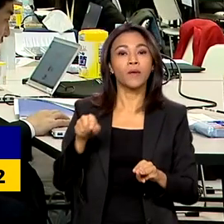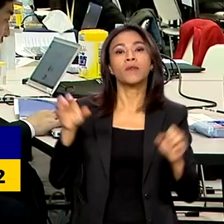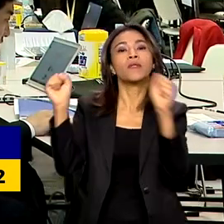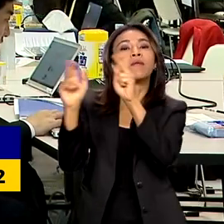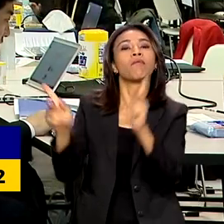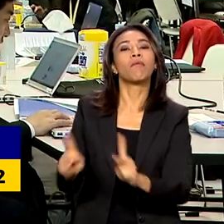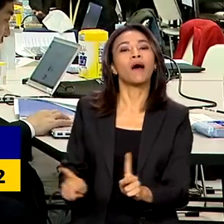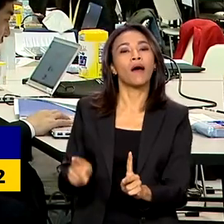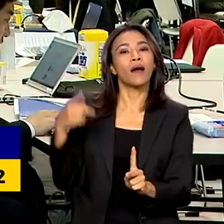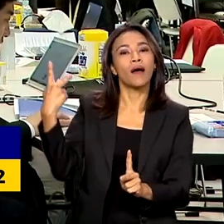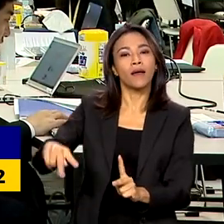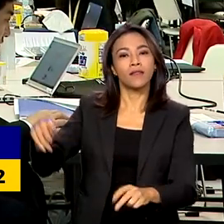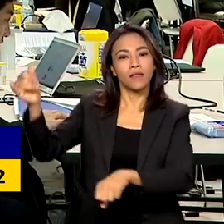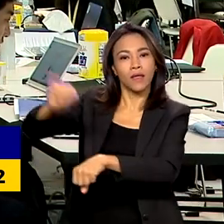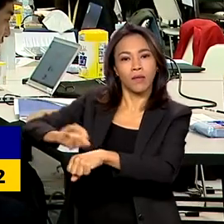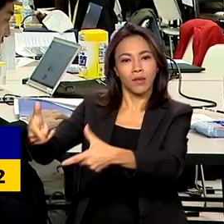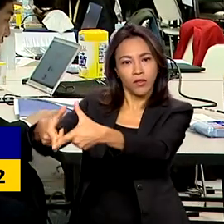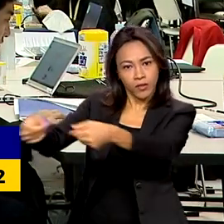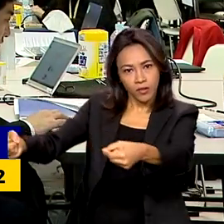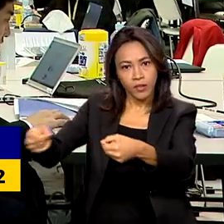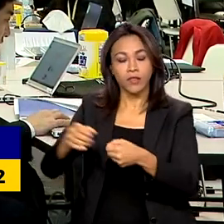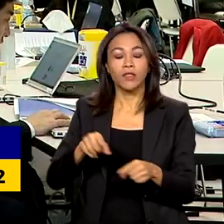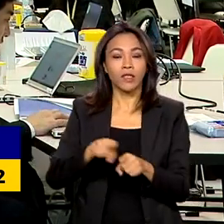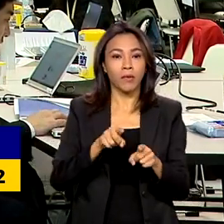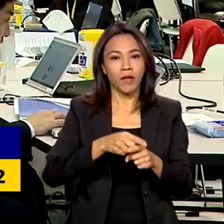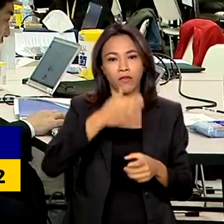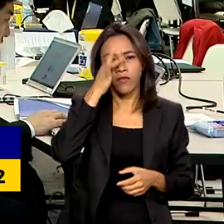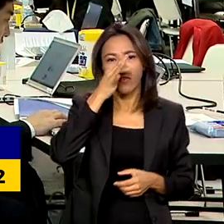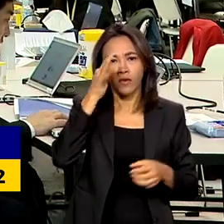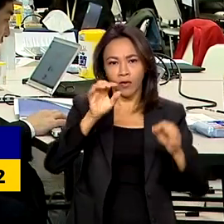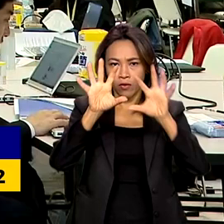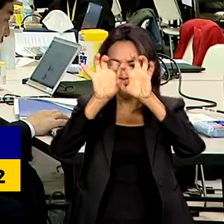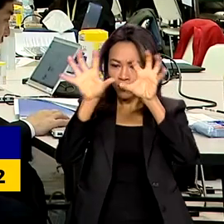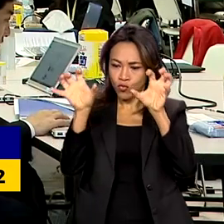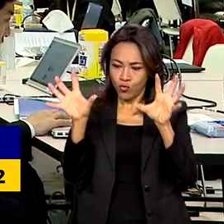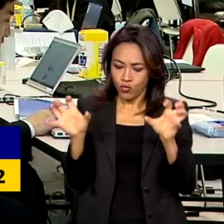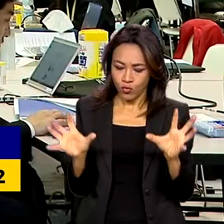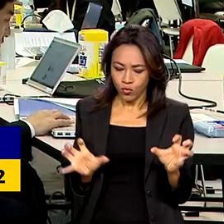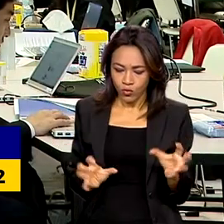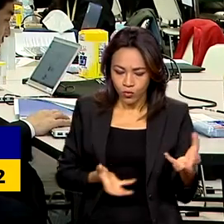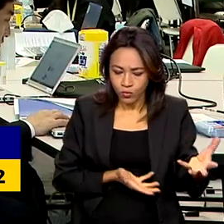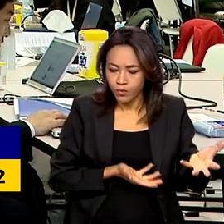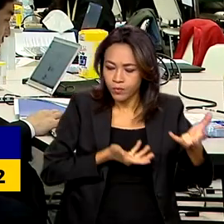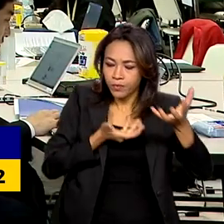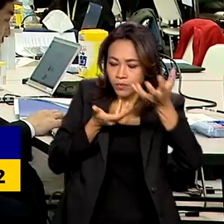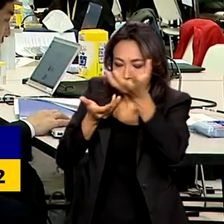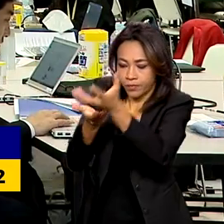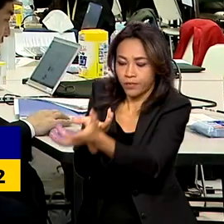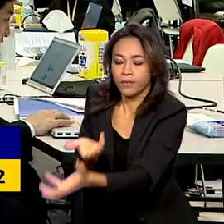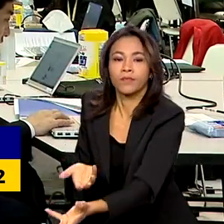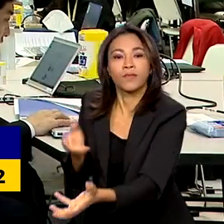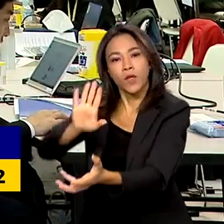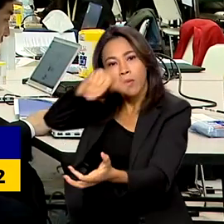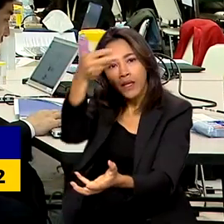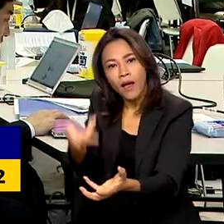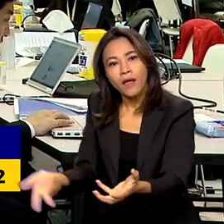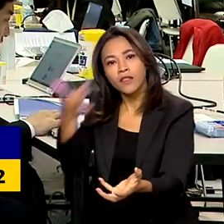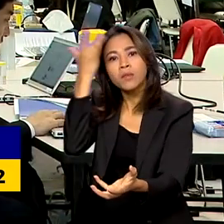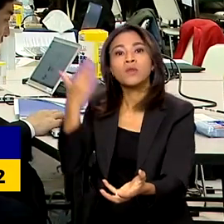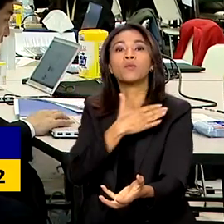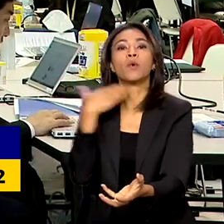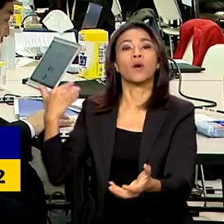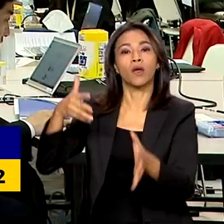Hiroshima e a deposição de flores no memorial em homenagem às vítimas da bomba atômica. A passagem do presidente Lula aqui